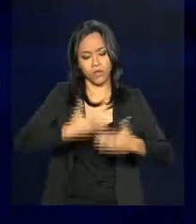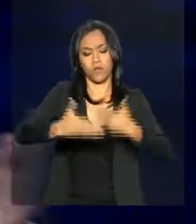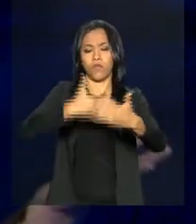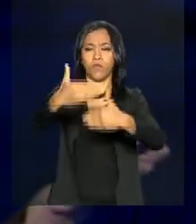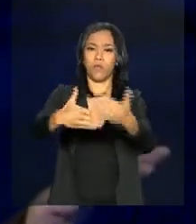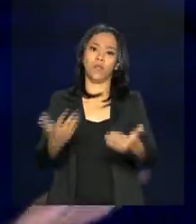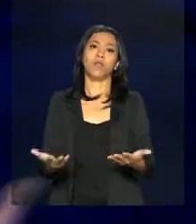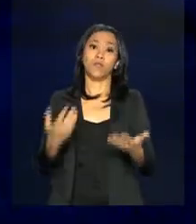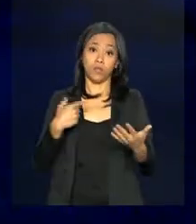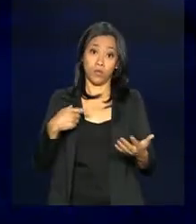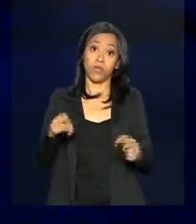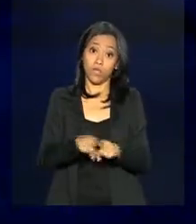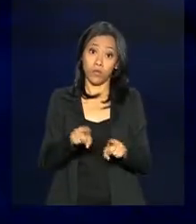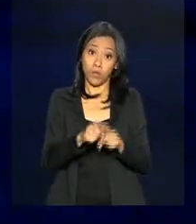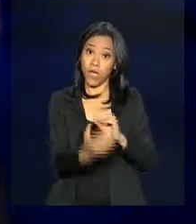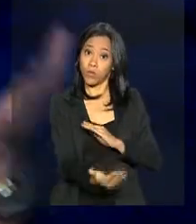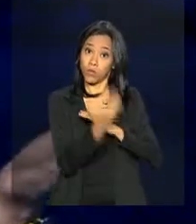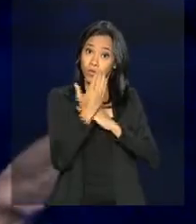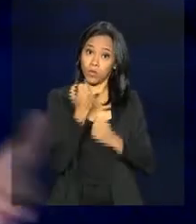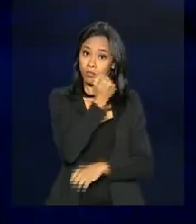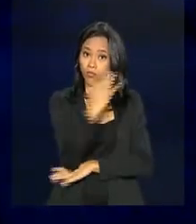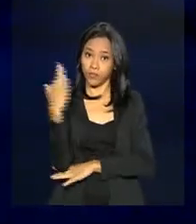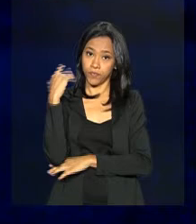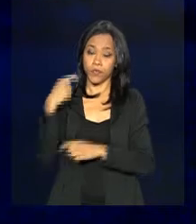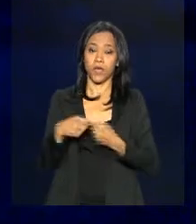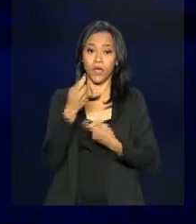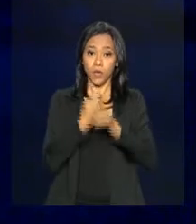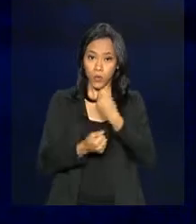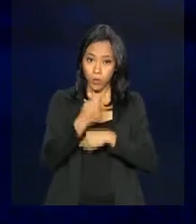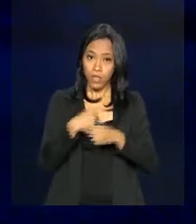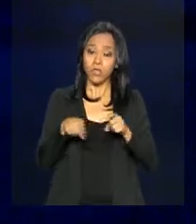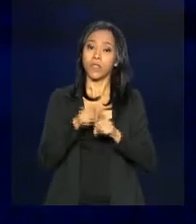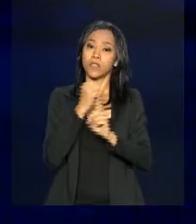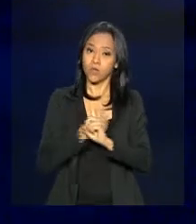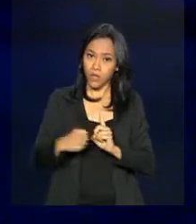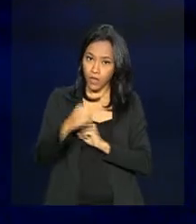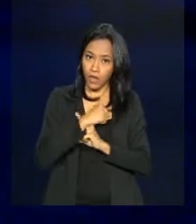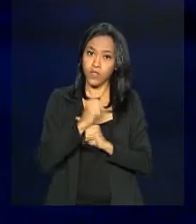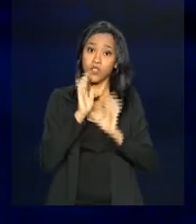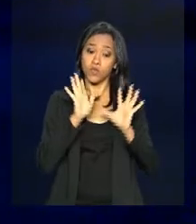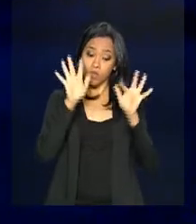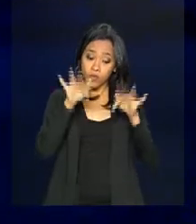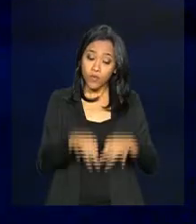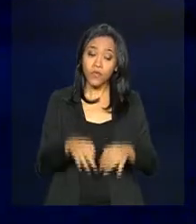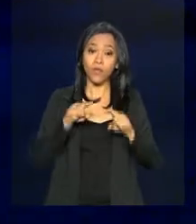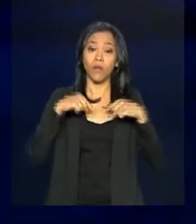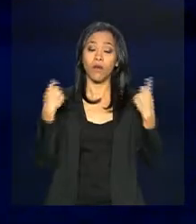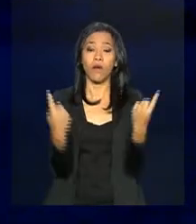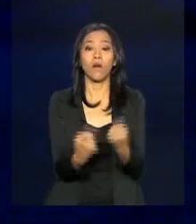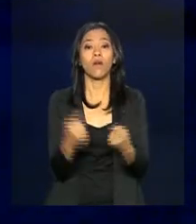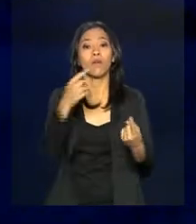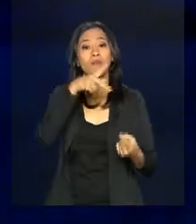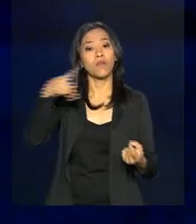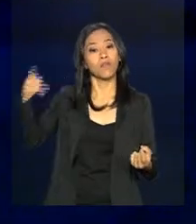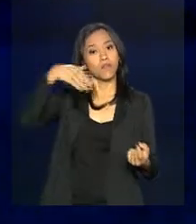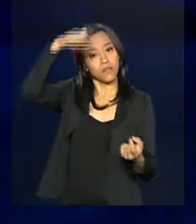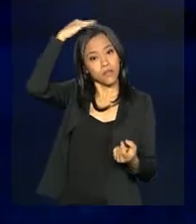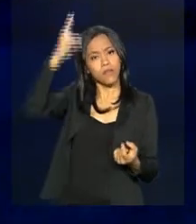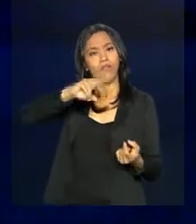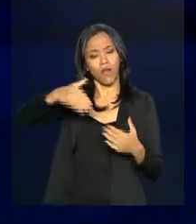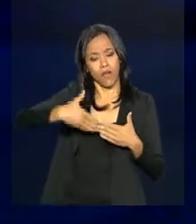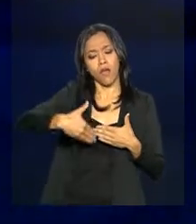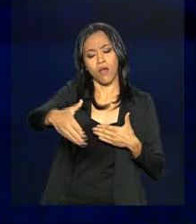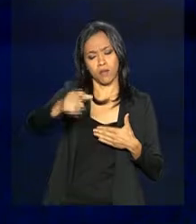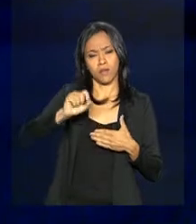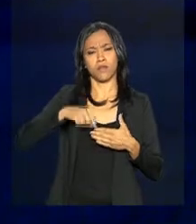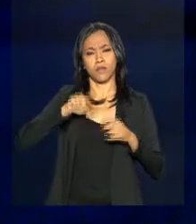com ganhos para o meio ambiente à economia e à sociedade no fim do dia o presidente michel temer deve se reunir com o